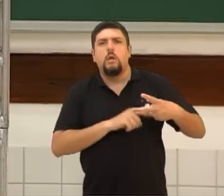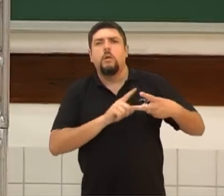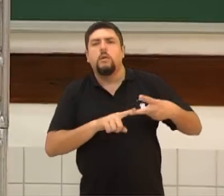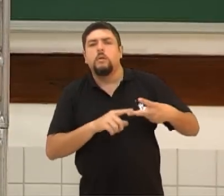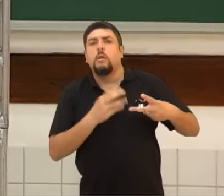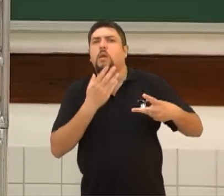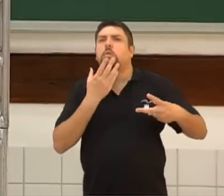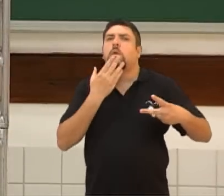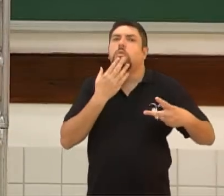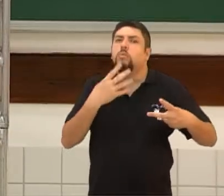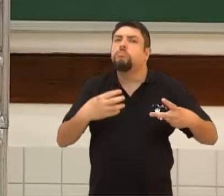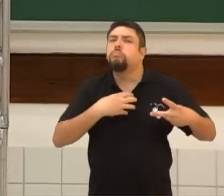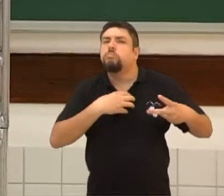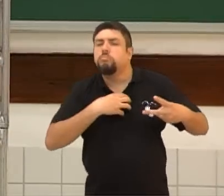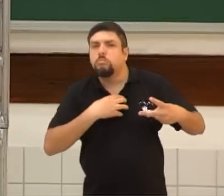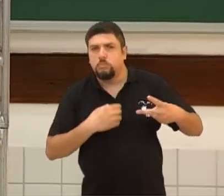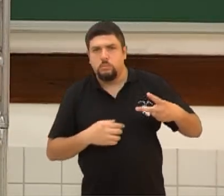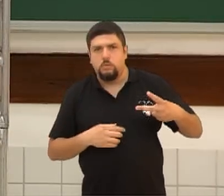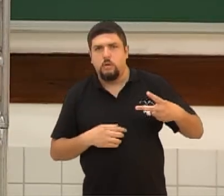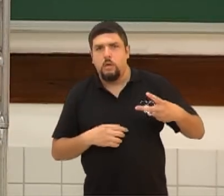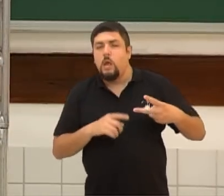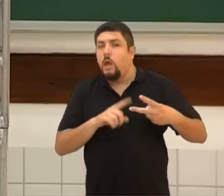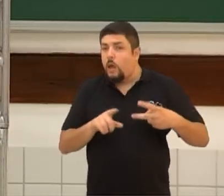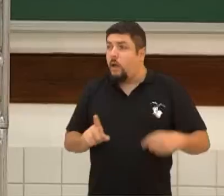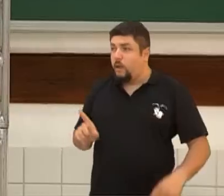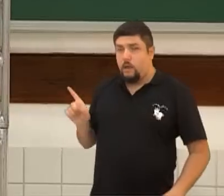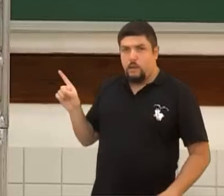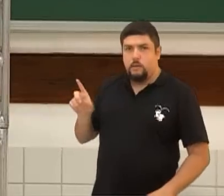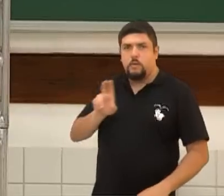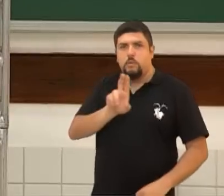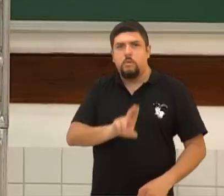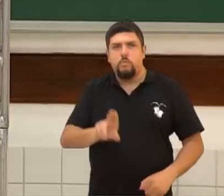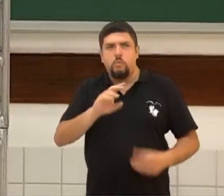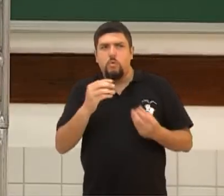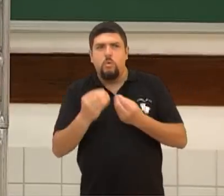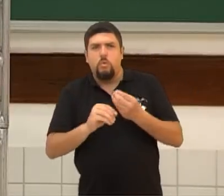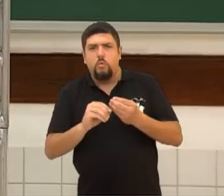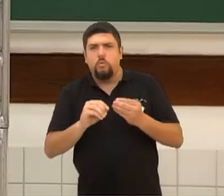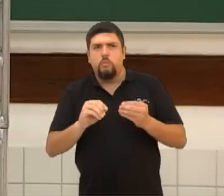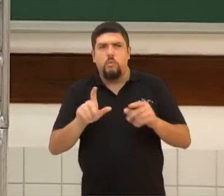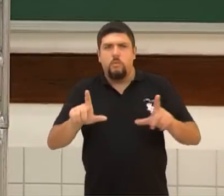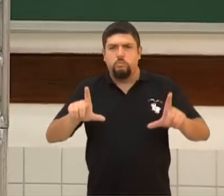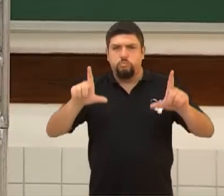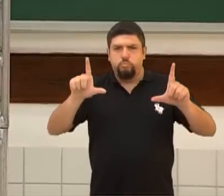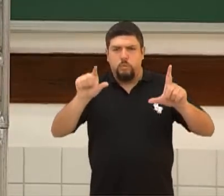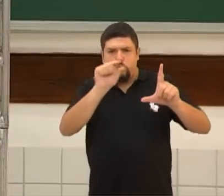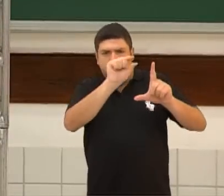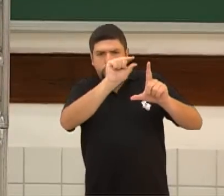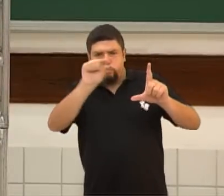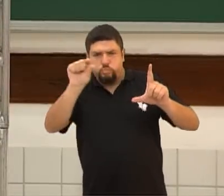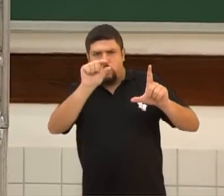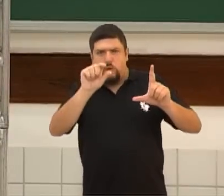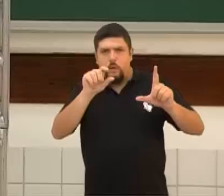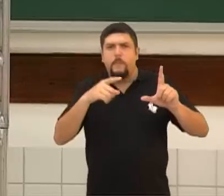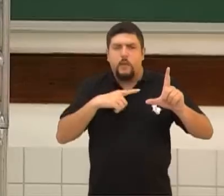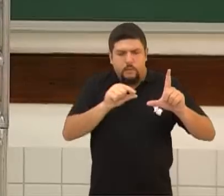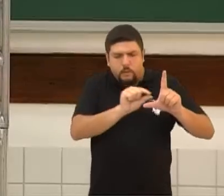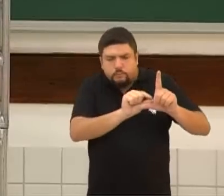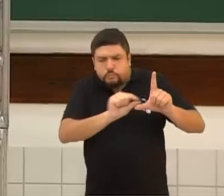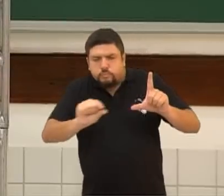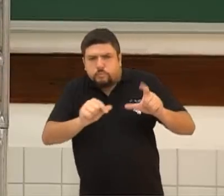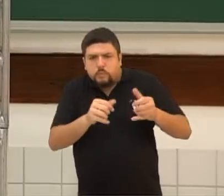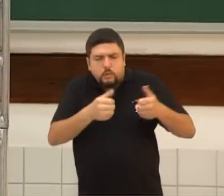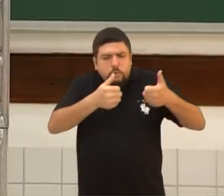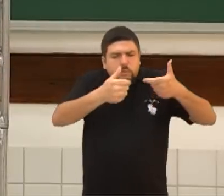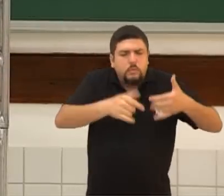né? Aqui nós temos um exemplo que é utilizado bastante, a legenda. A maioria dos infográficos ou traz uma legenda, ou traz